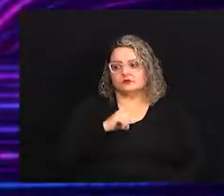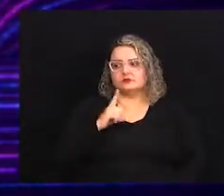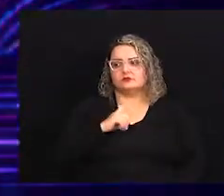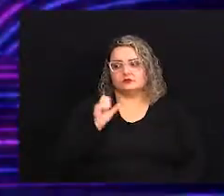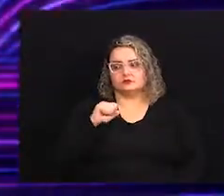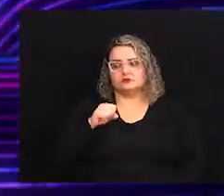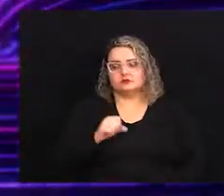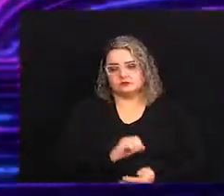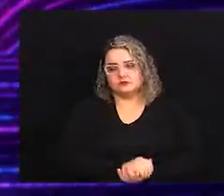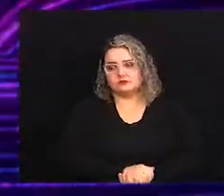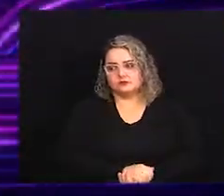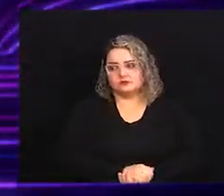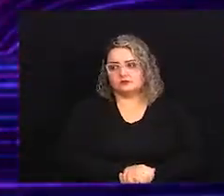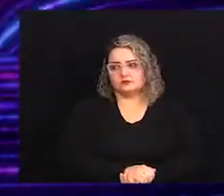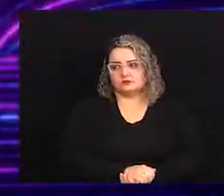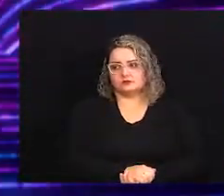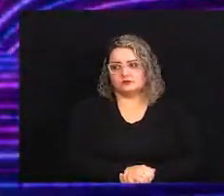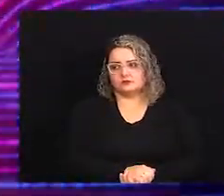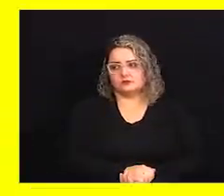Teve